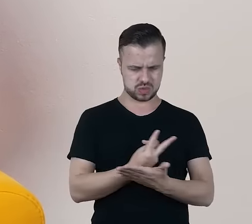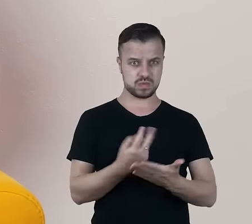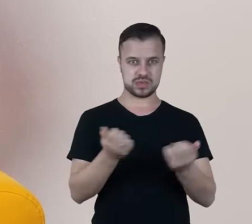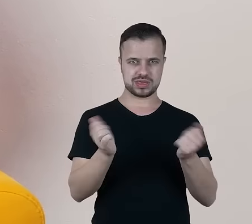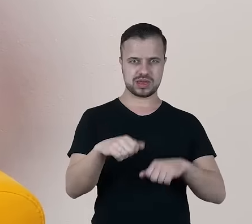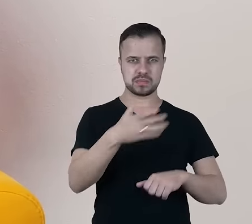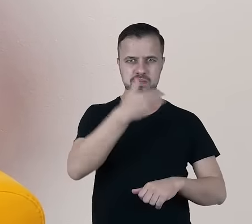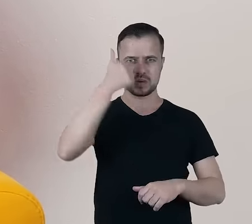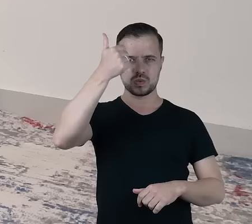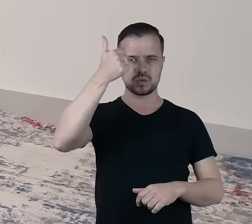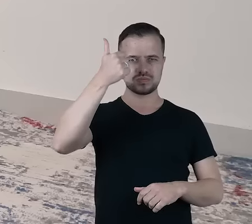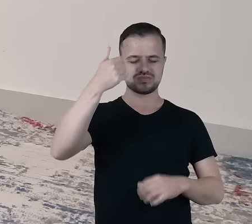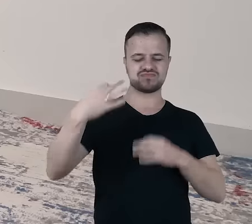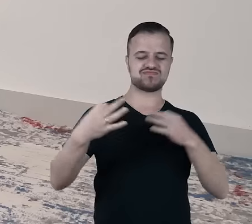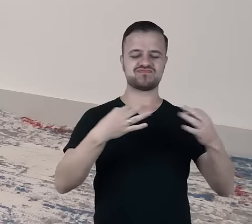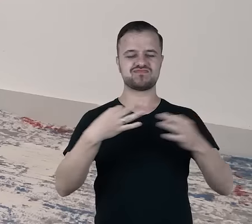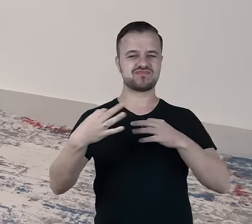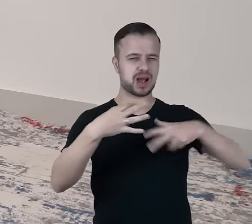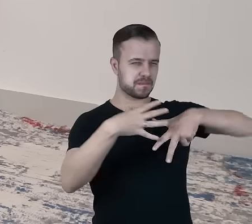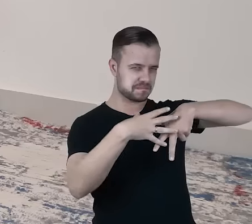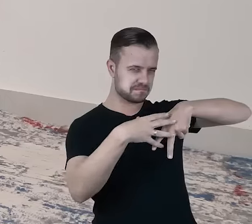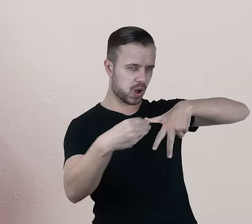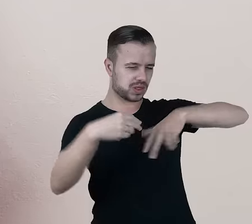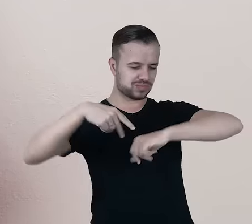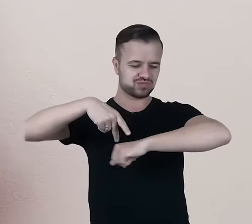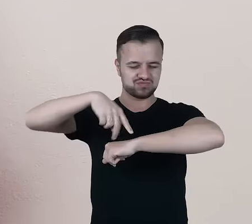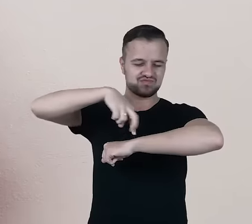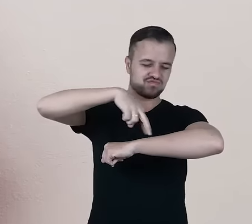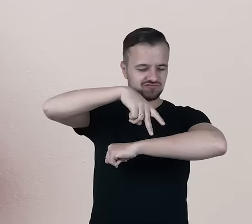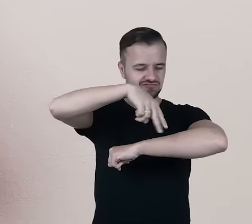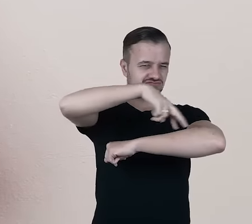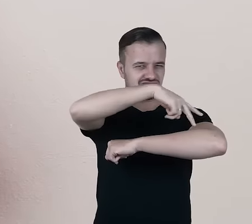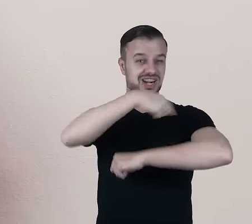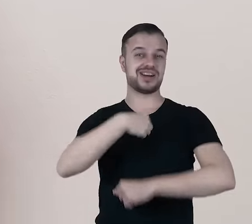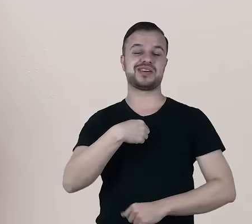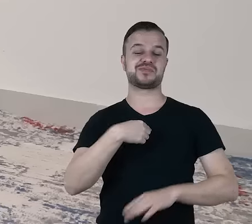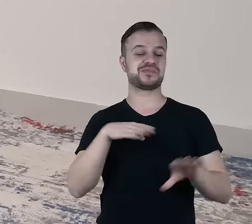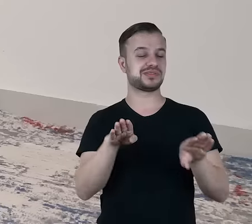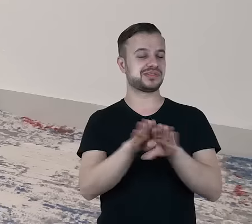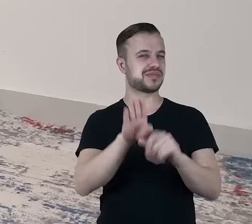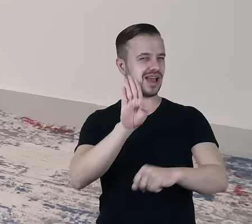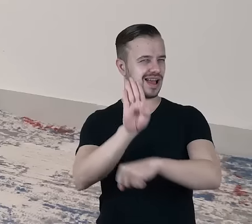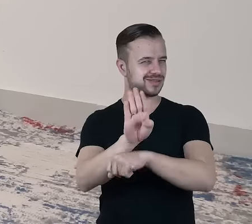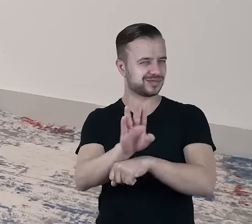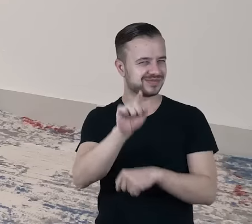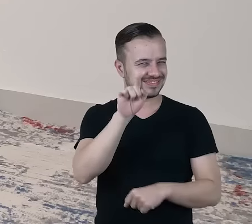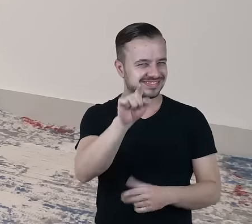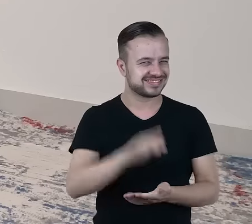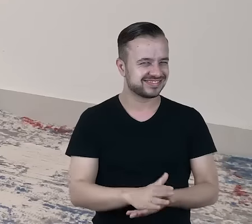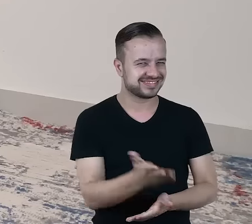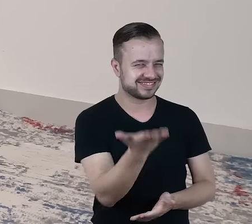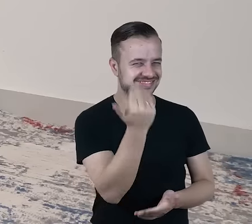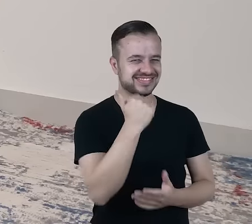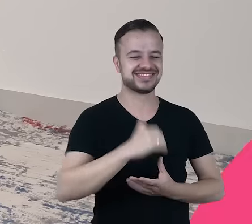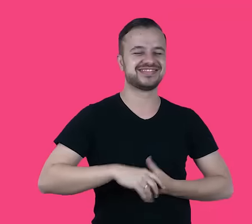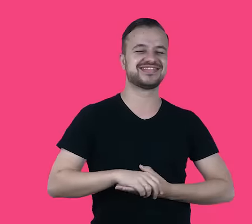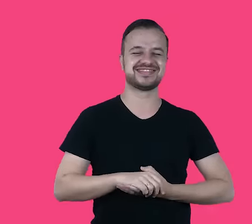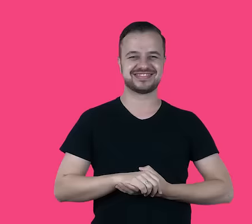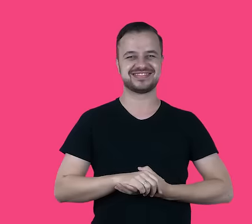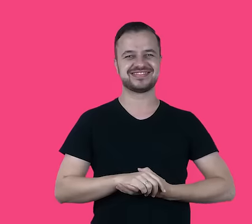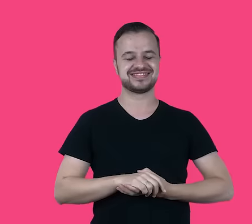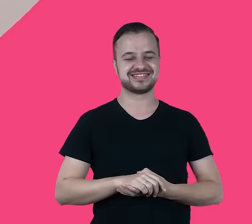ou que podia ser melhor? Os truques fashionistas, e euzinha, claro, podemos te ajudar com isso. Vem